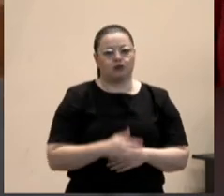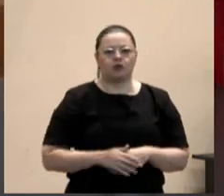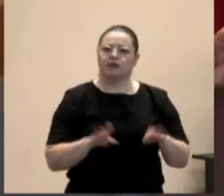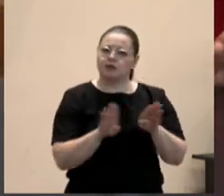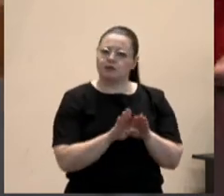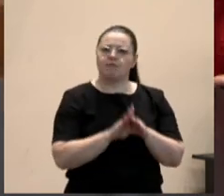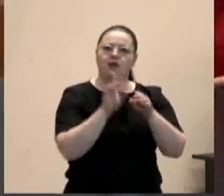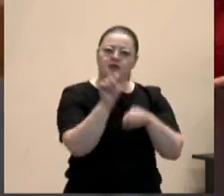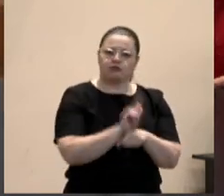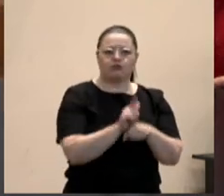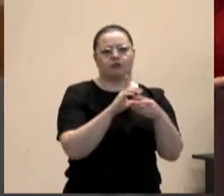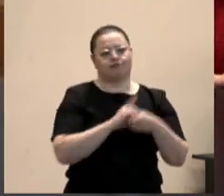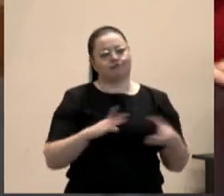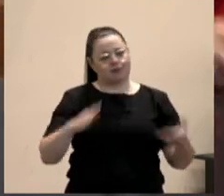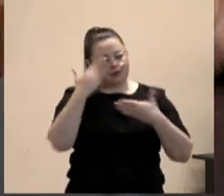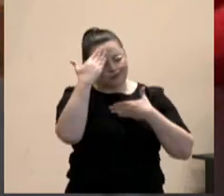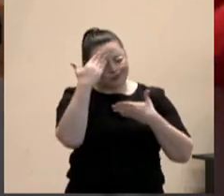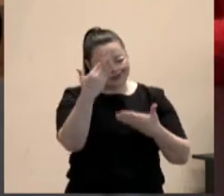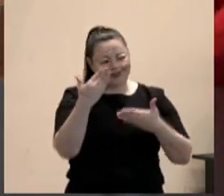gestão democrática. Muito obrigado.